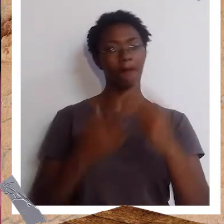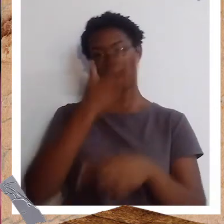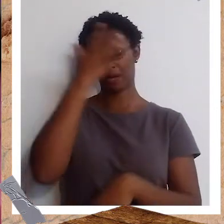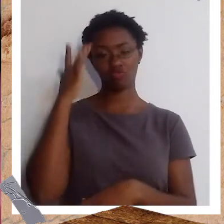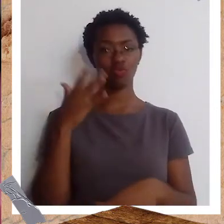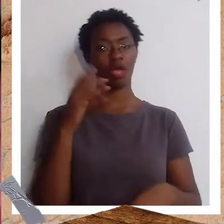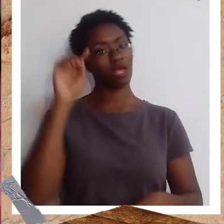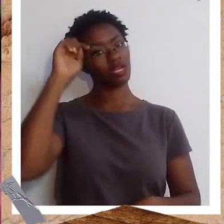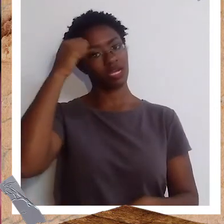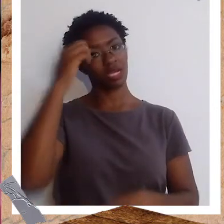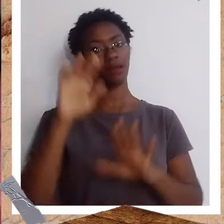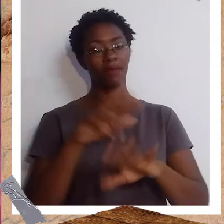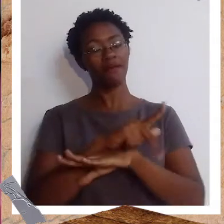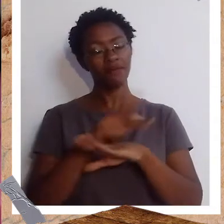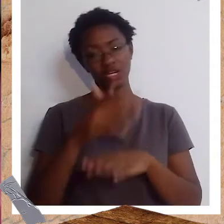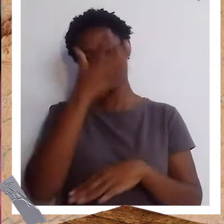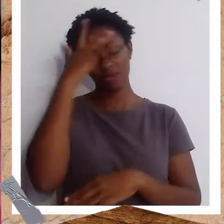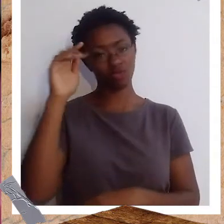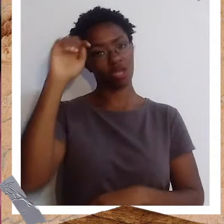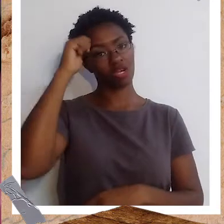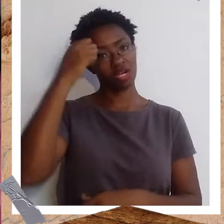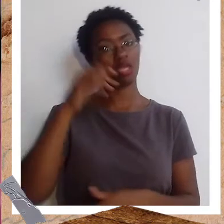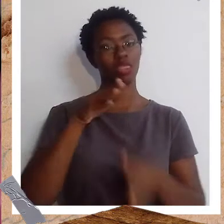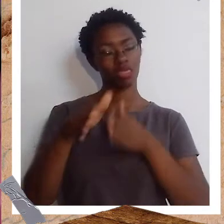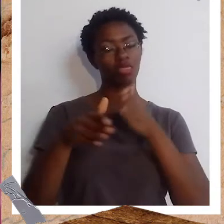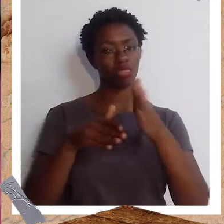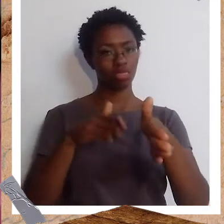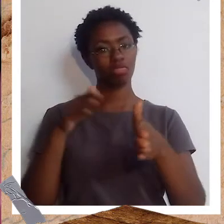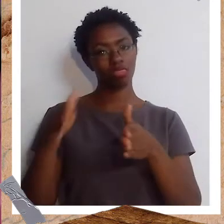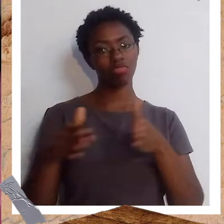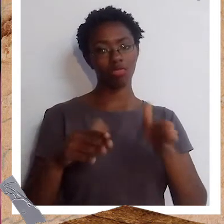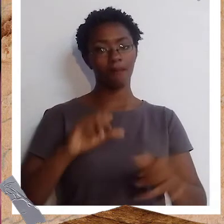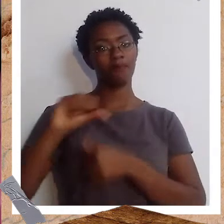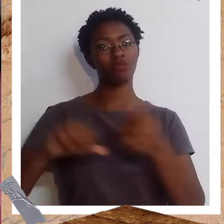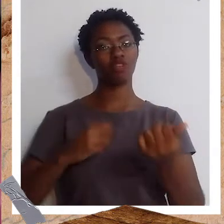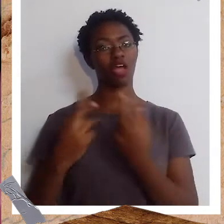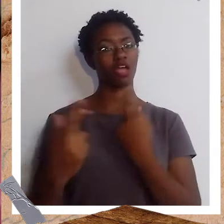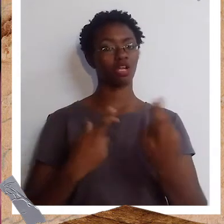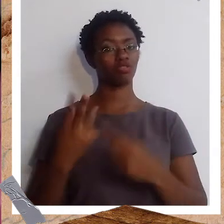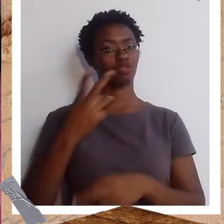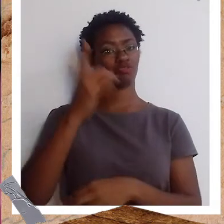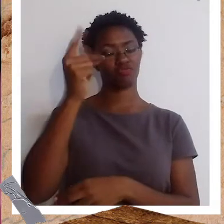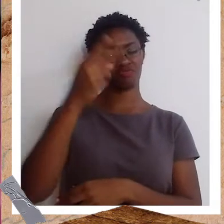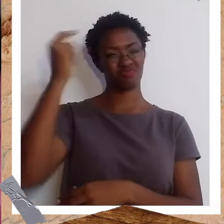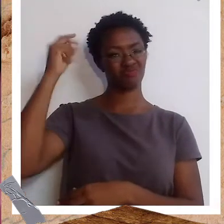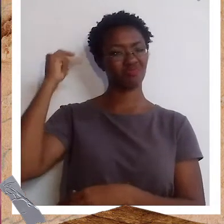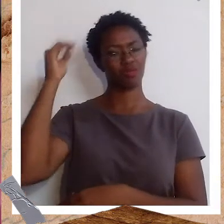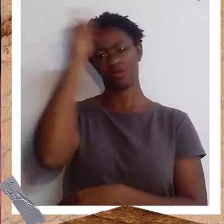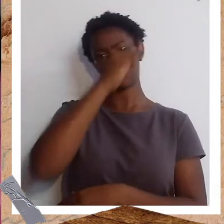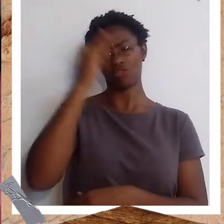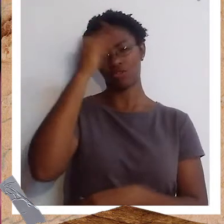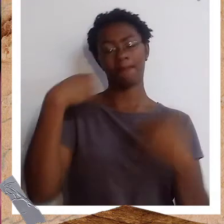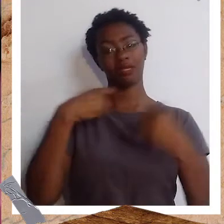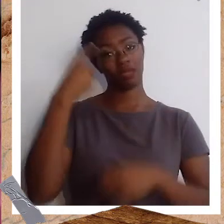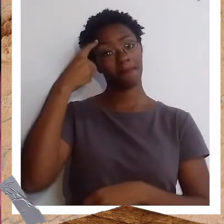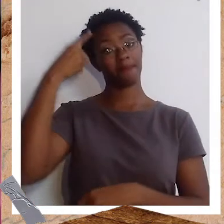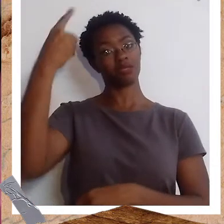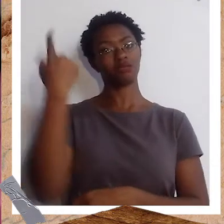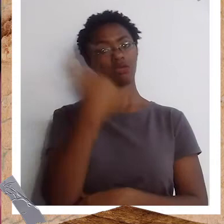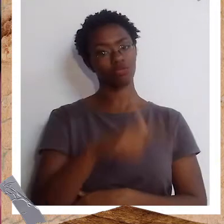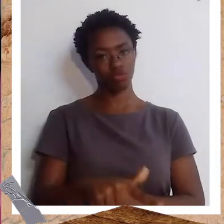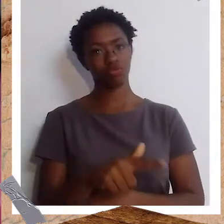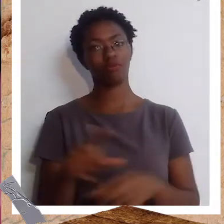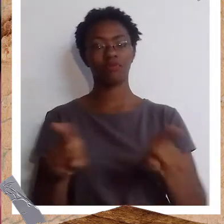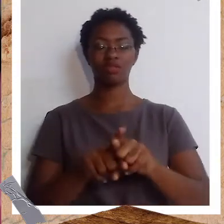para a gente poder modificar algumas relações antigas e perpetuadas que nessas instituições precisam ser repensadas, e inclusive em